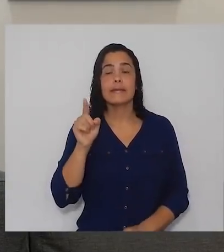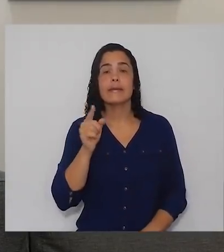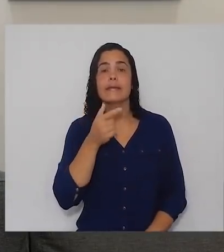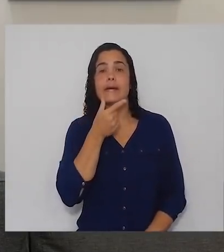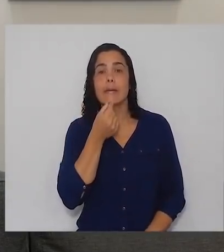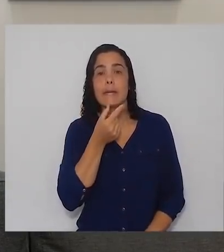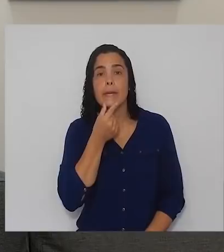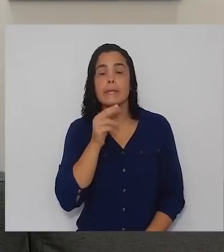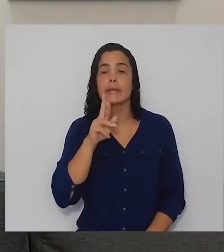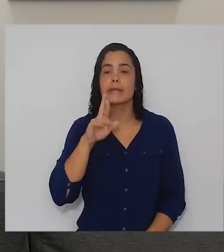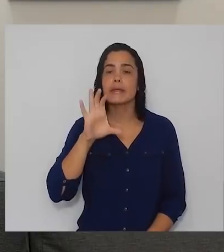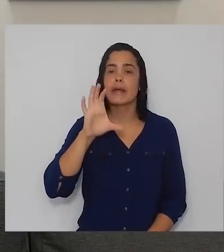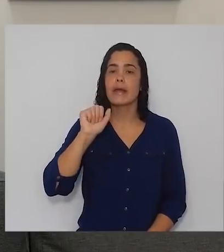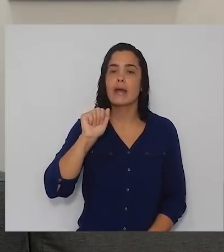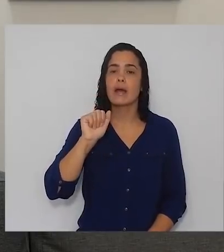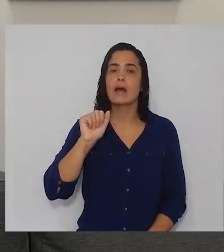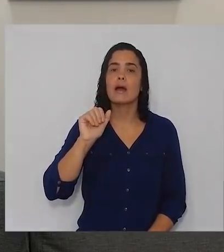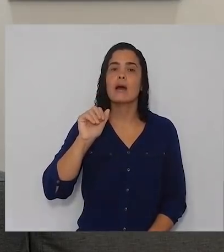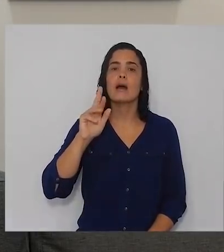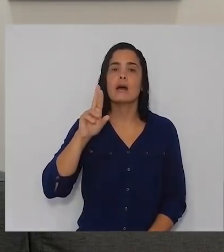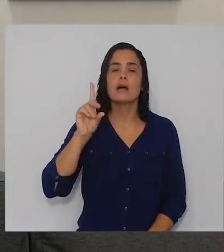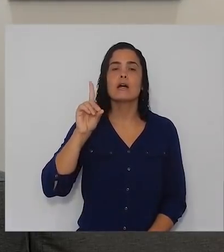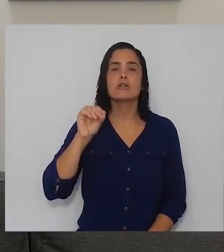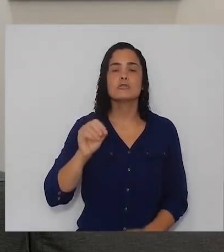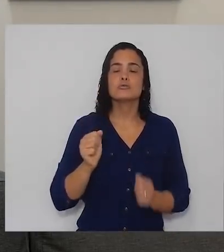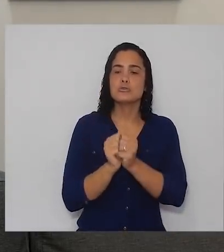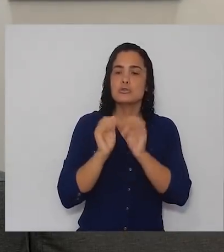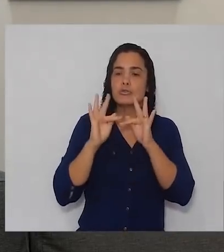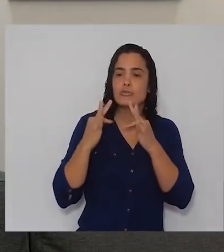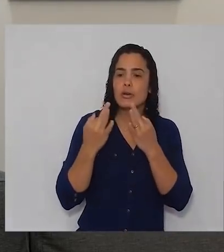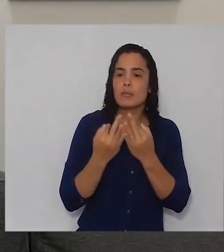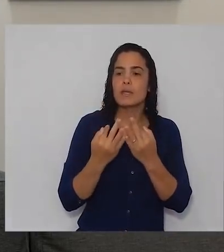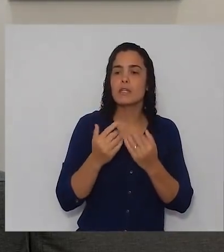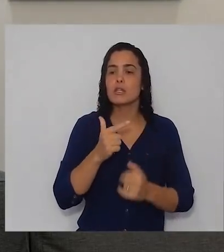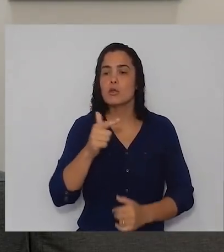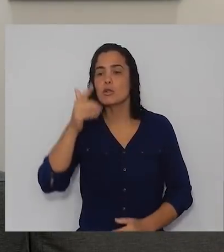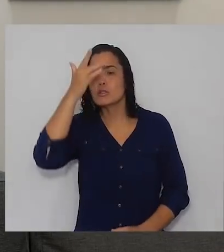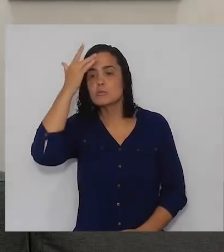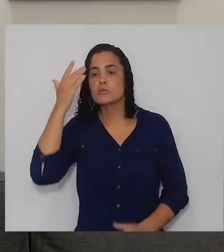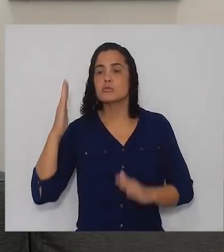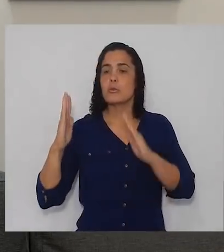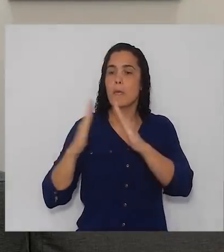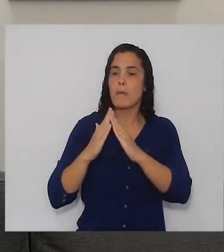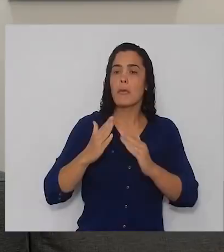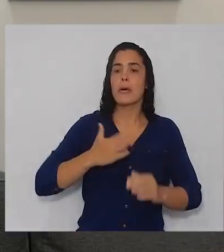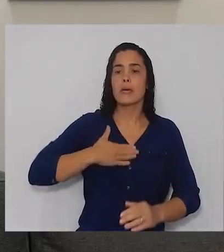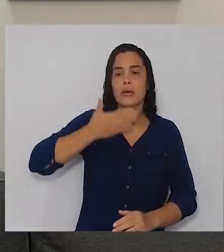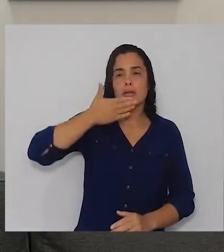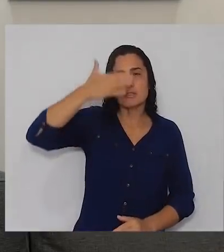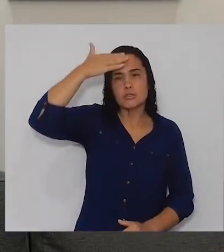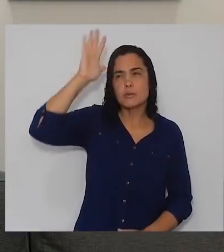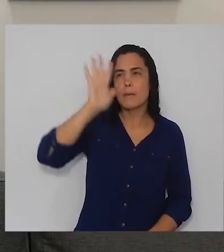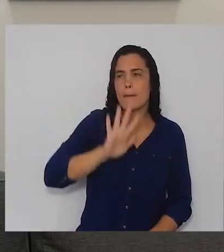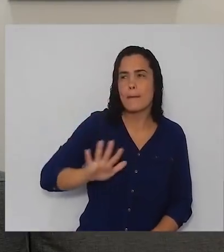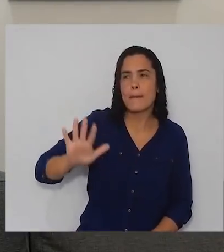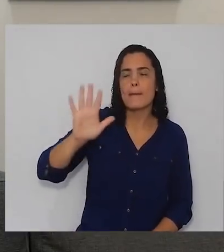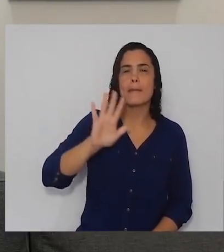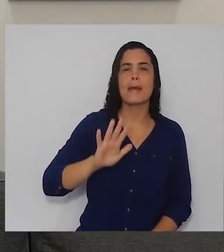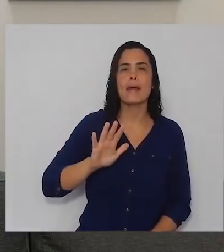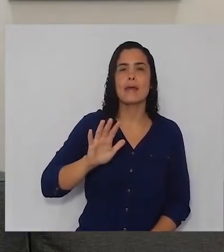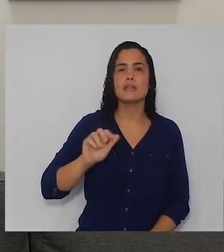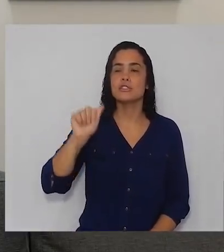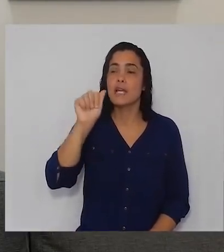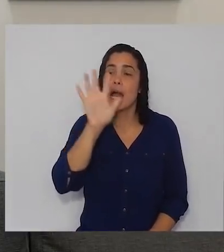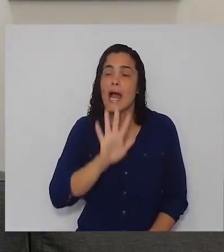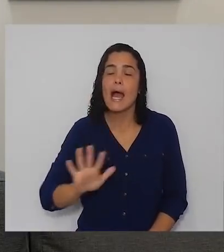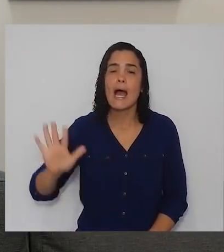família e tantos outros irmãos nossos que estão lá no Oriente Médio, na Ásia, em países onde falar de